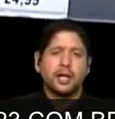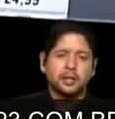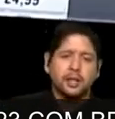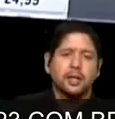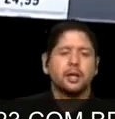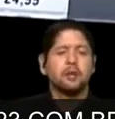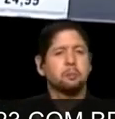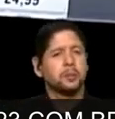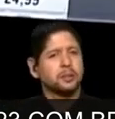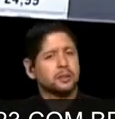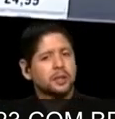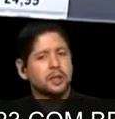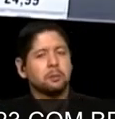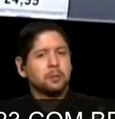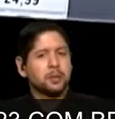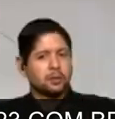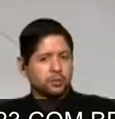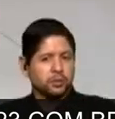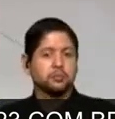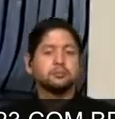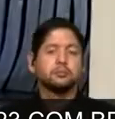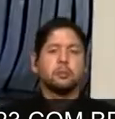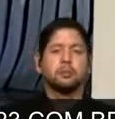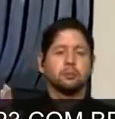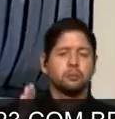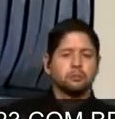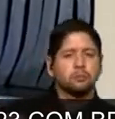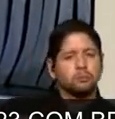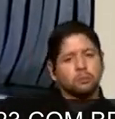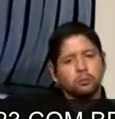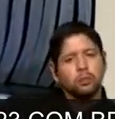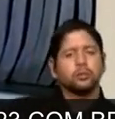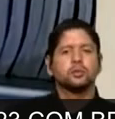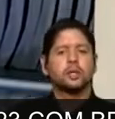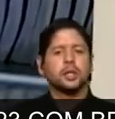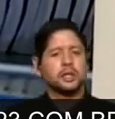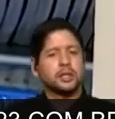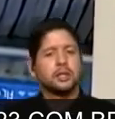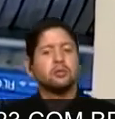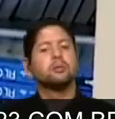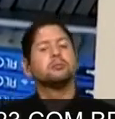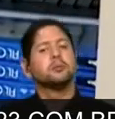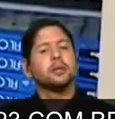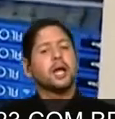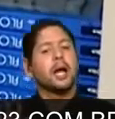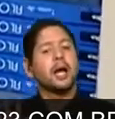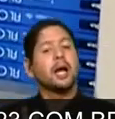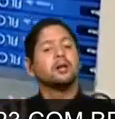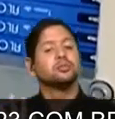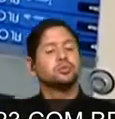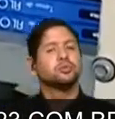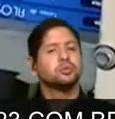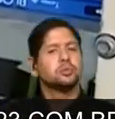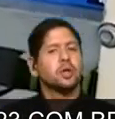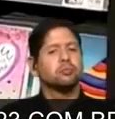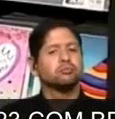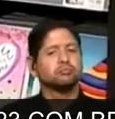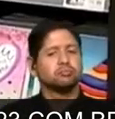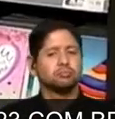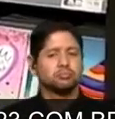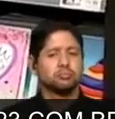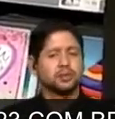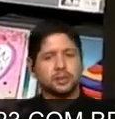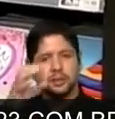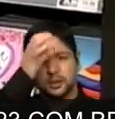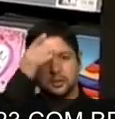caderno, brinquedos pedagógicos, bolsas e livros. Motivo que também ajuda na hora de economizar. O